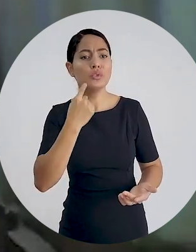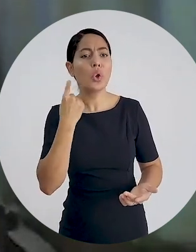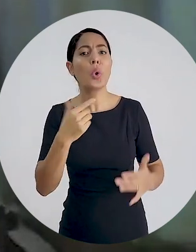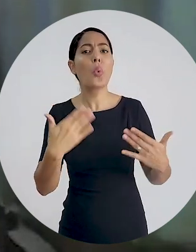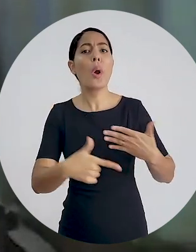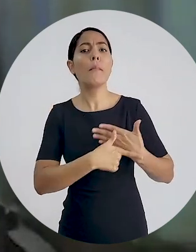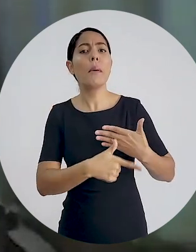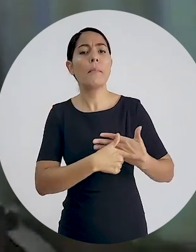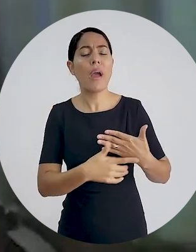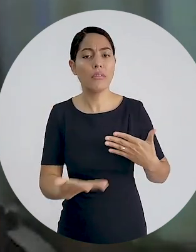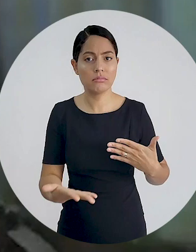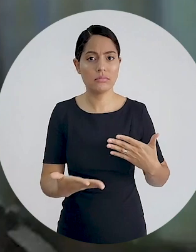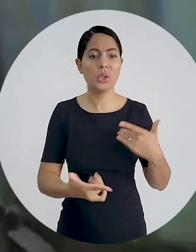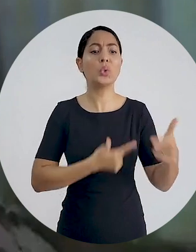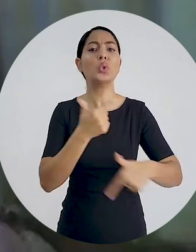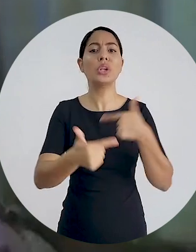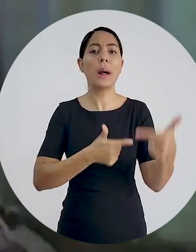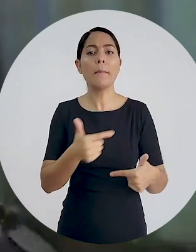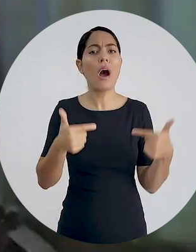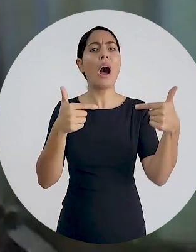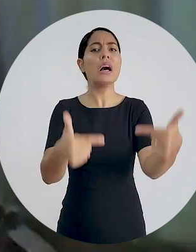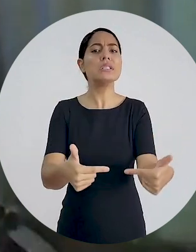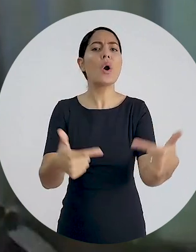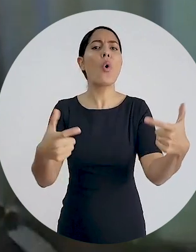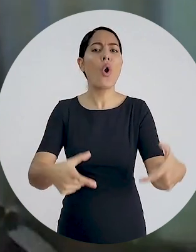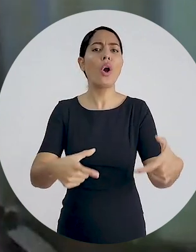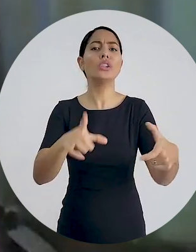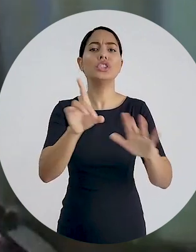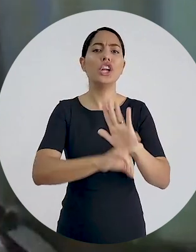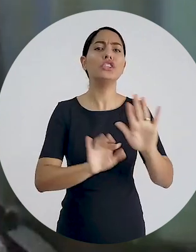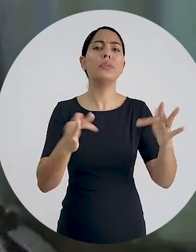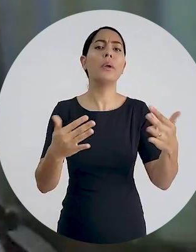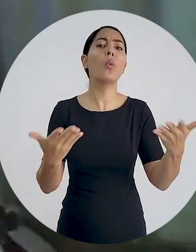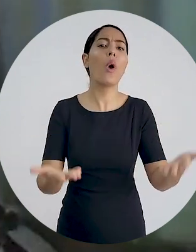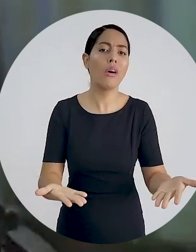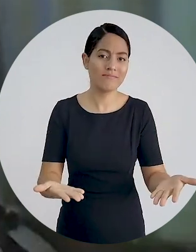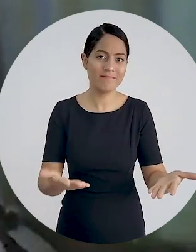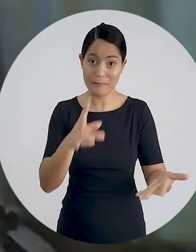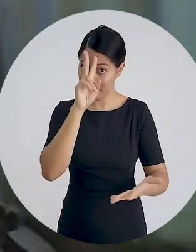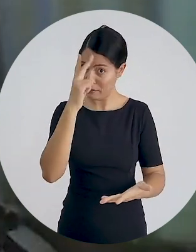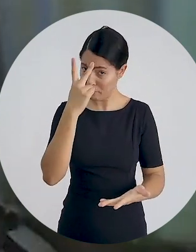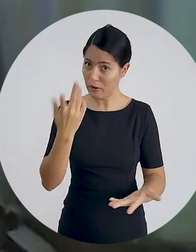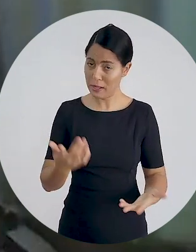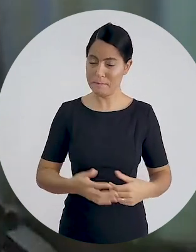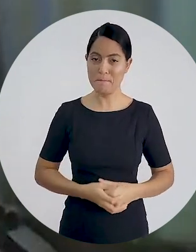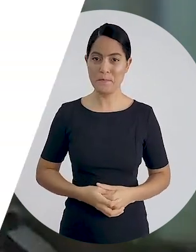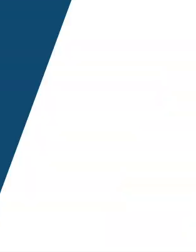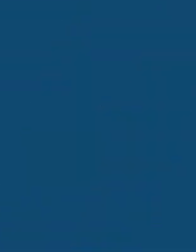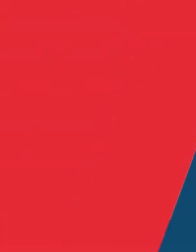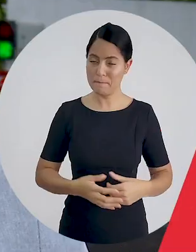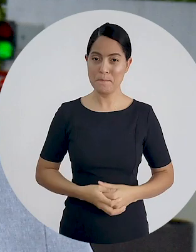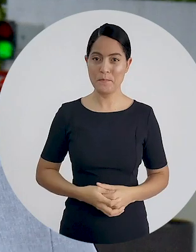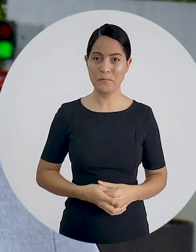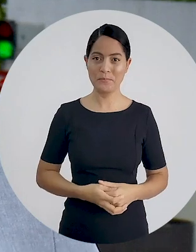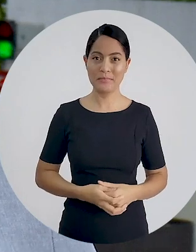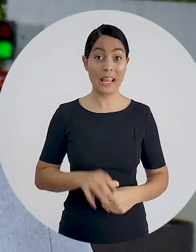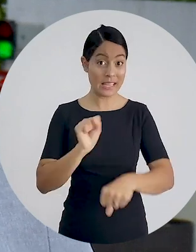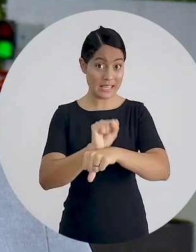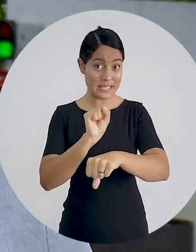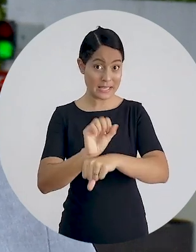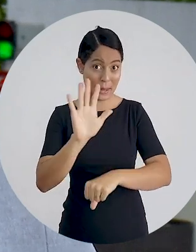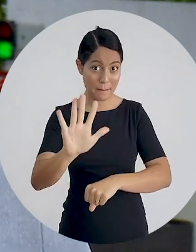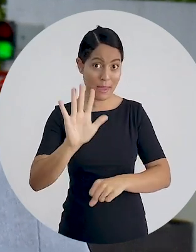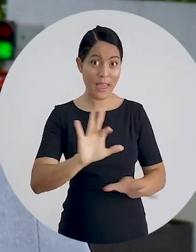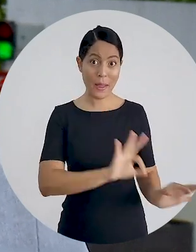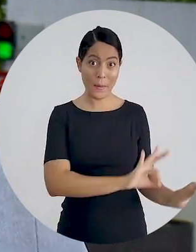do advogado e do que é efetivamente o trabalho do advogado no direito de família. Nós vamos para